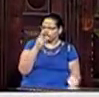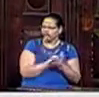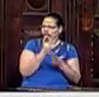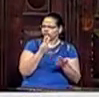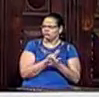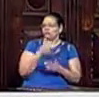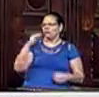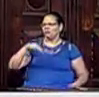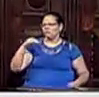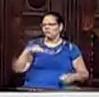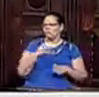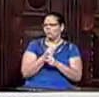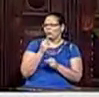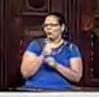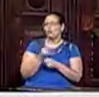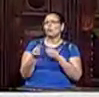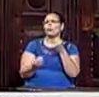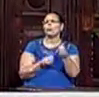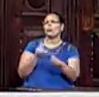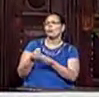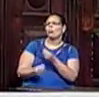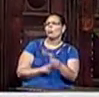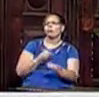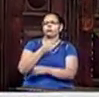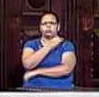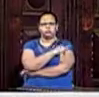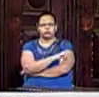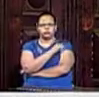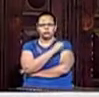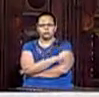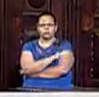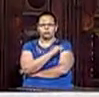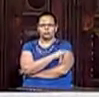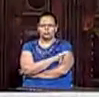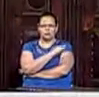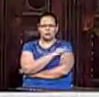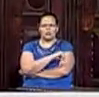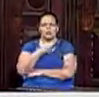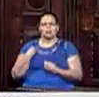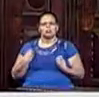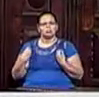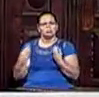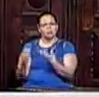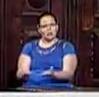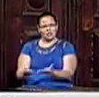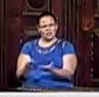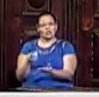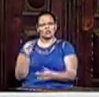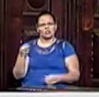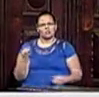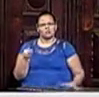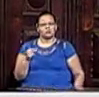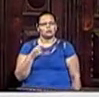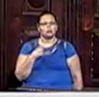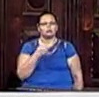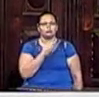Como o Rio entrega à União